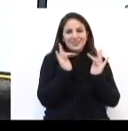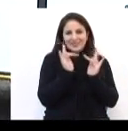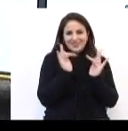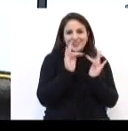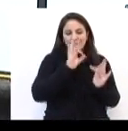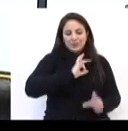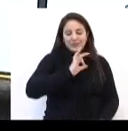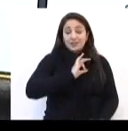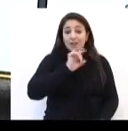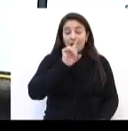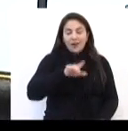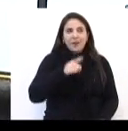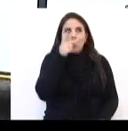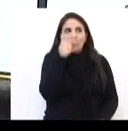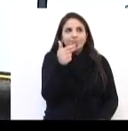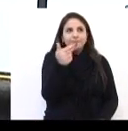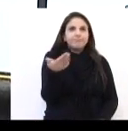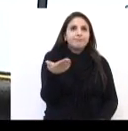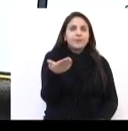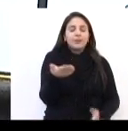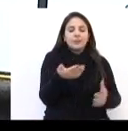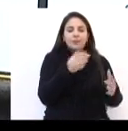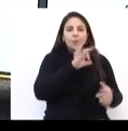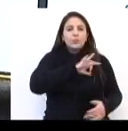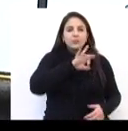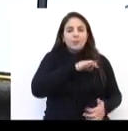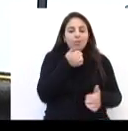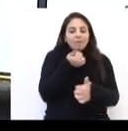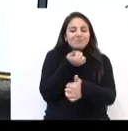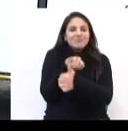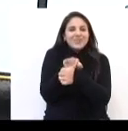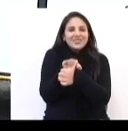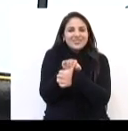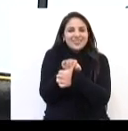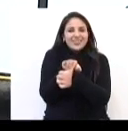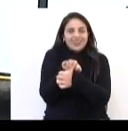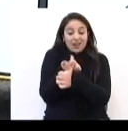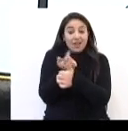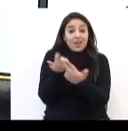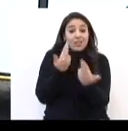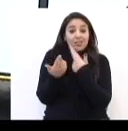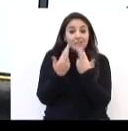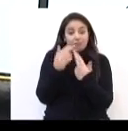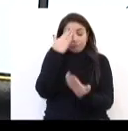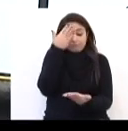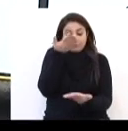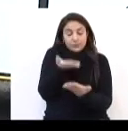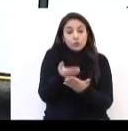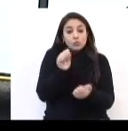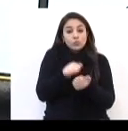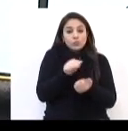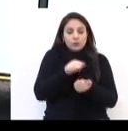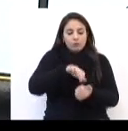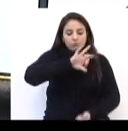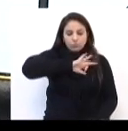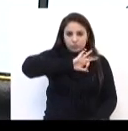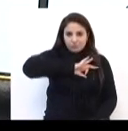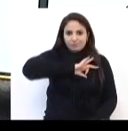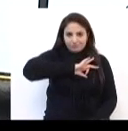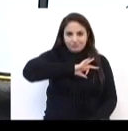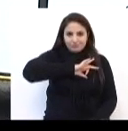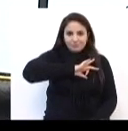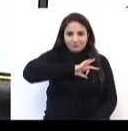quer dizer, é um policiamento de proximidade, para que exista uma relação de confiança entre a Brigada Militar, os